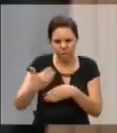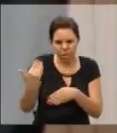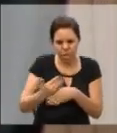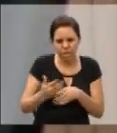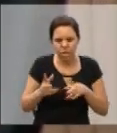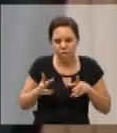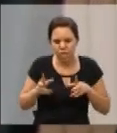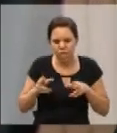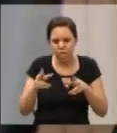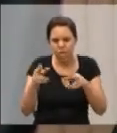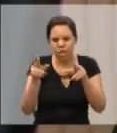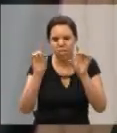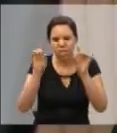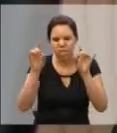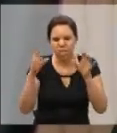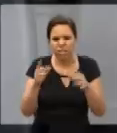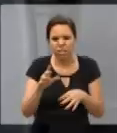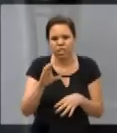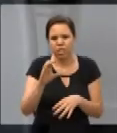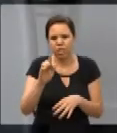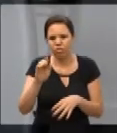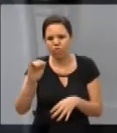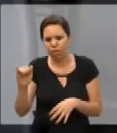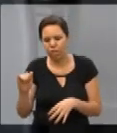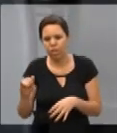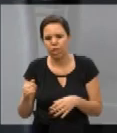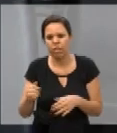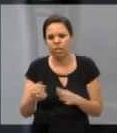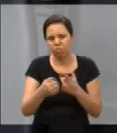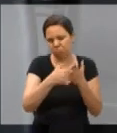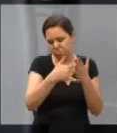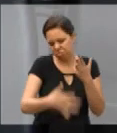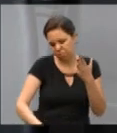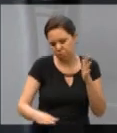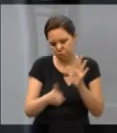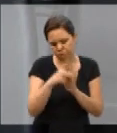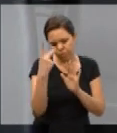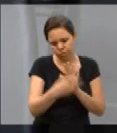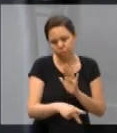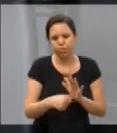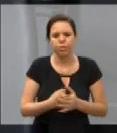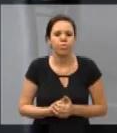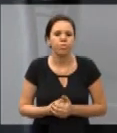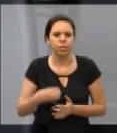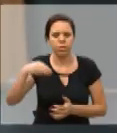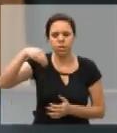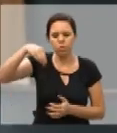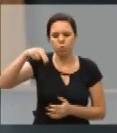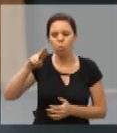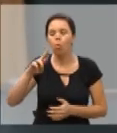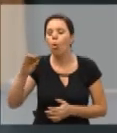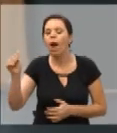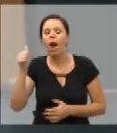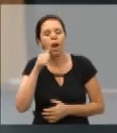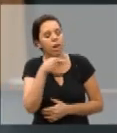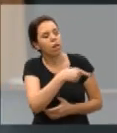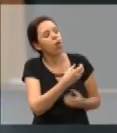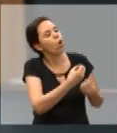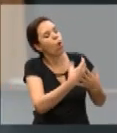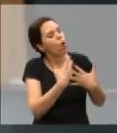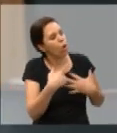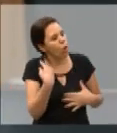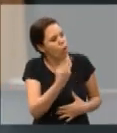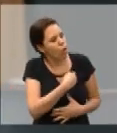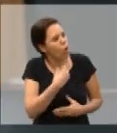edição, efeitos de CGI, né? O roteiro, é tudo dele. Moara, conta pra gente, né? Como é que foi a parte